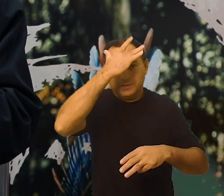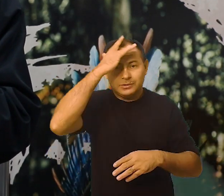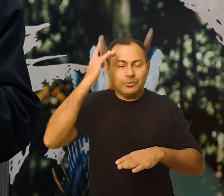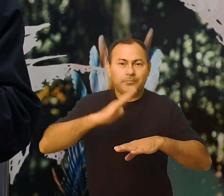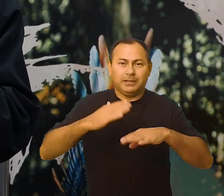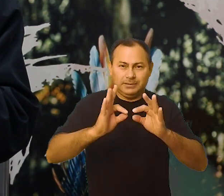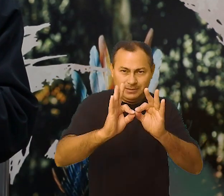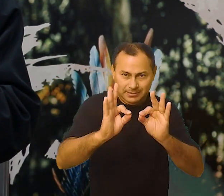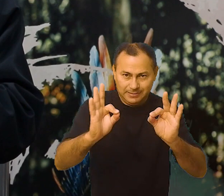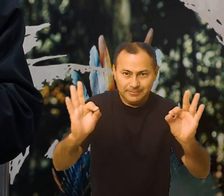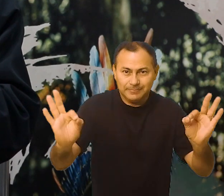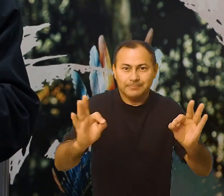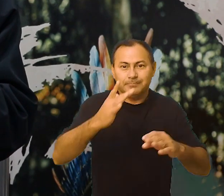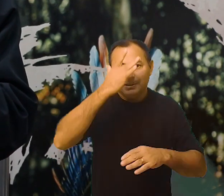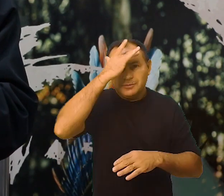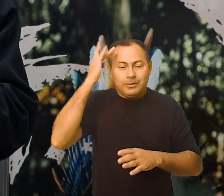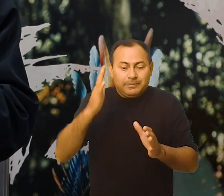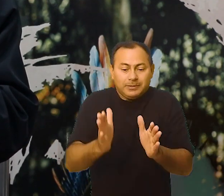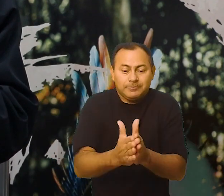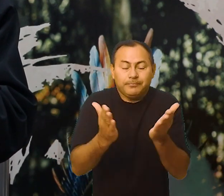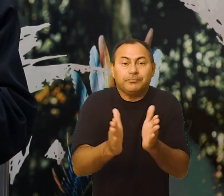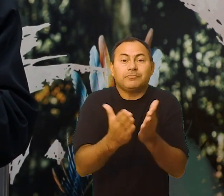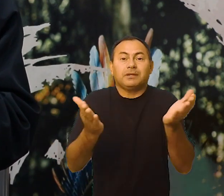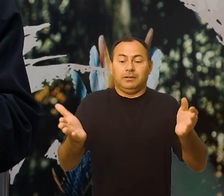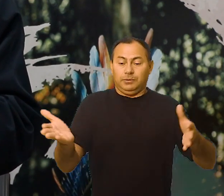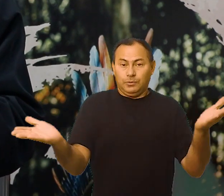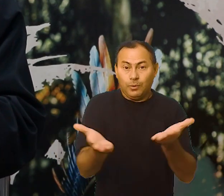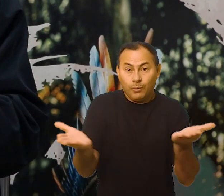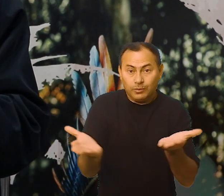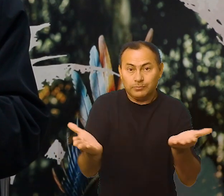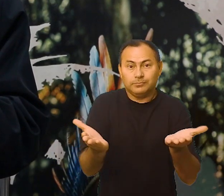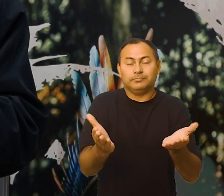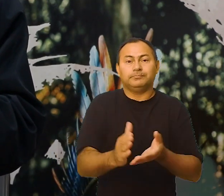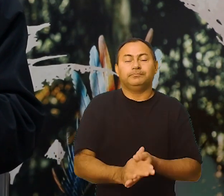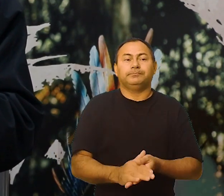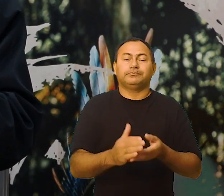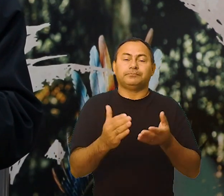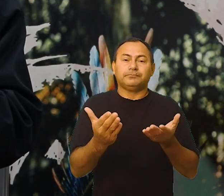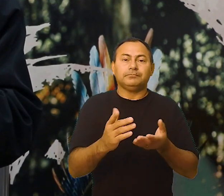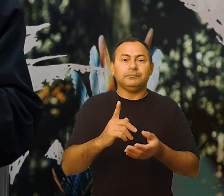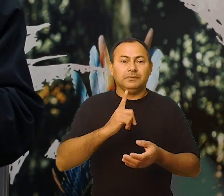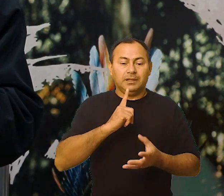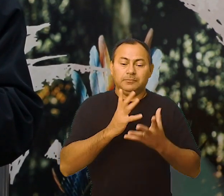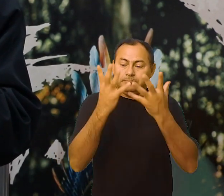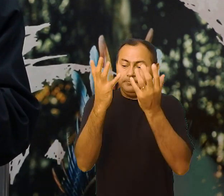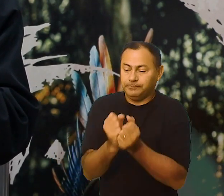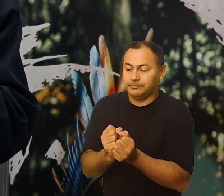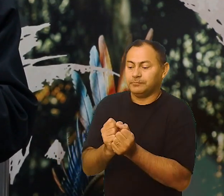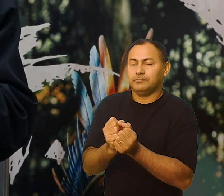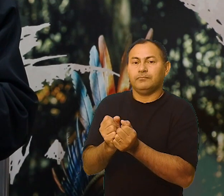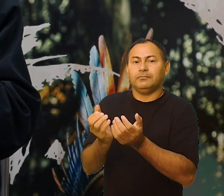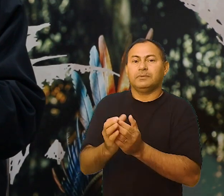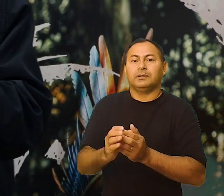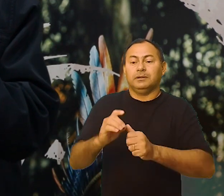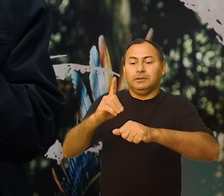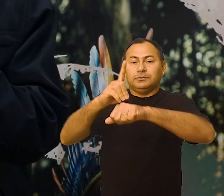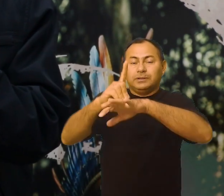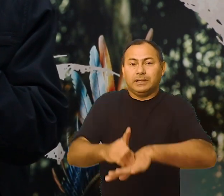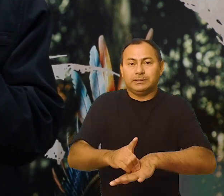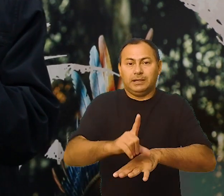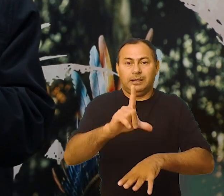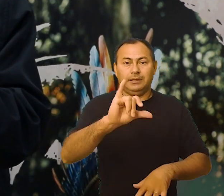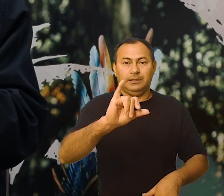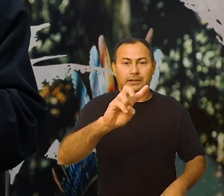das pessoas mais simples, das pessoas mais pobres, e hoje, tomando posse lá na